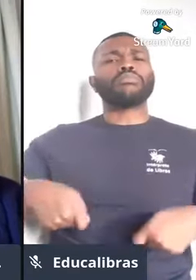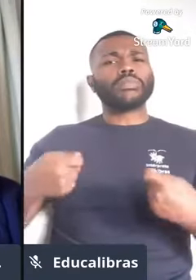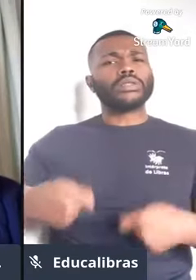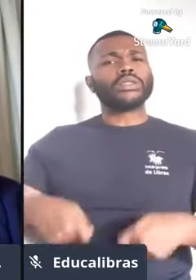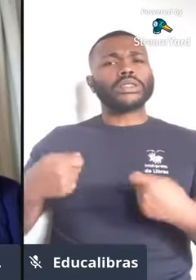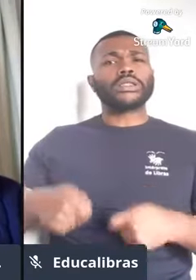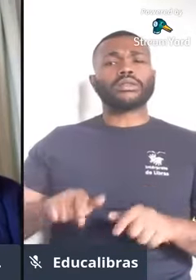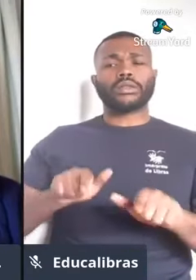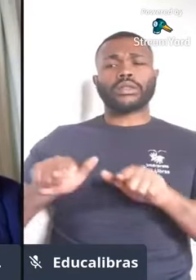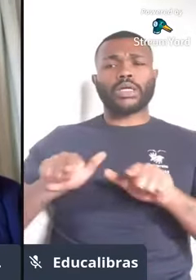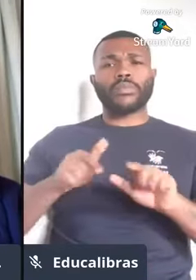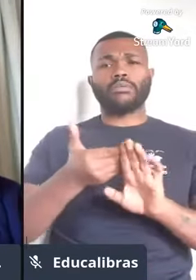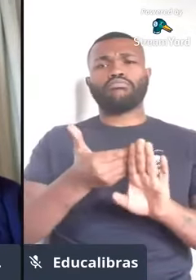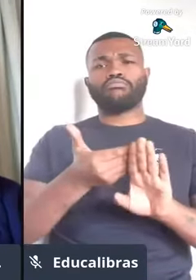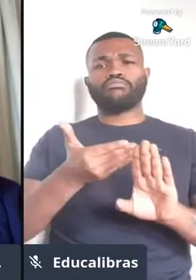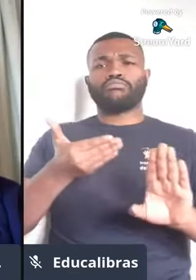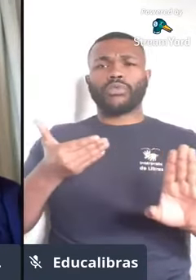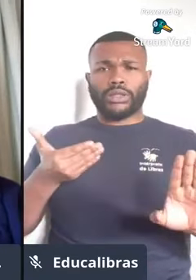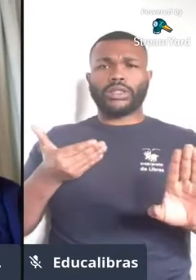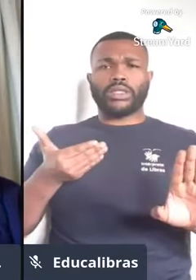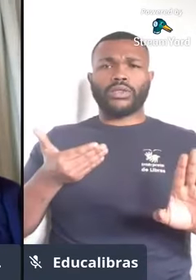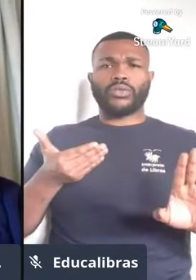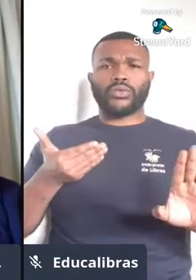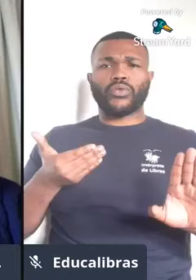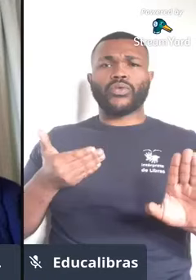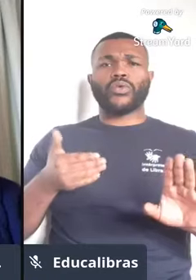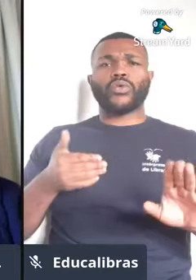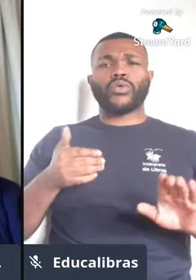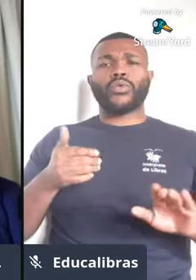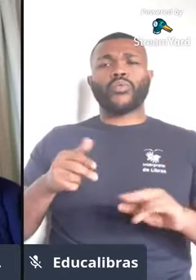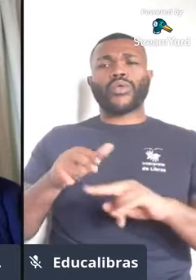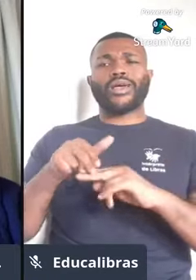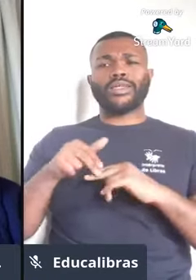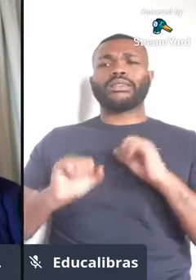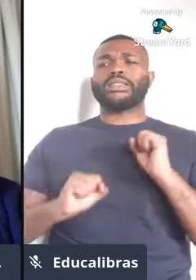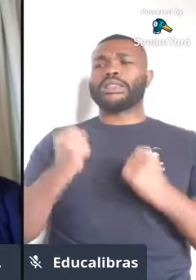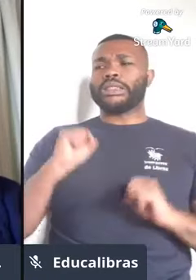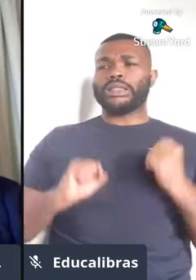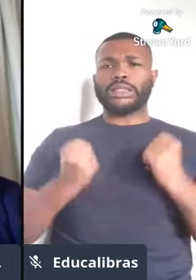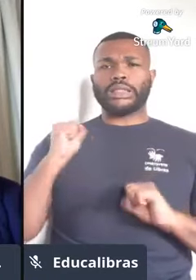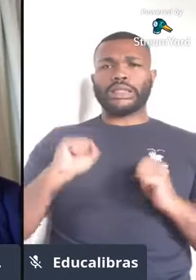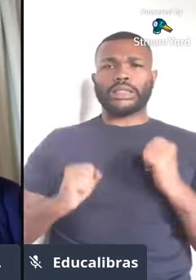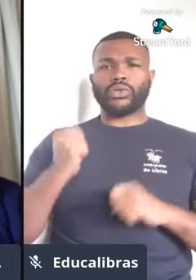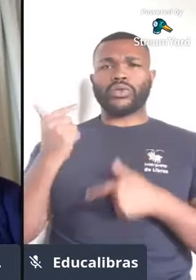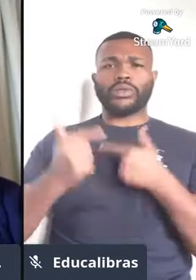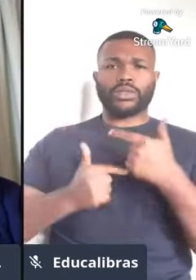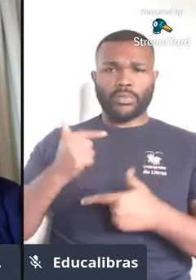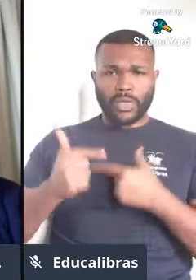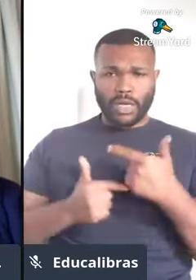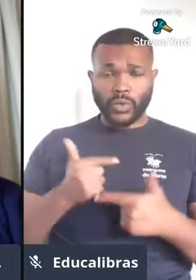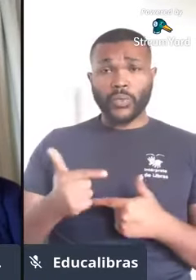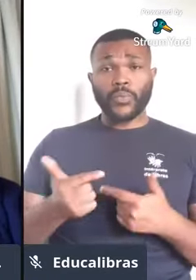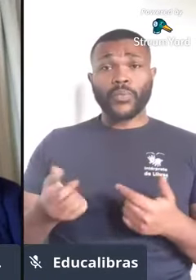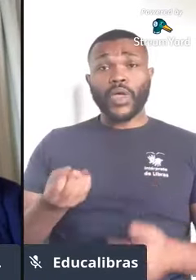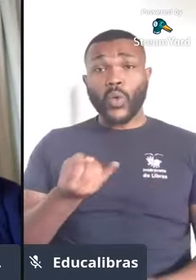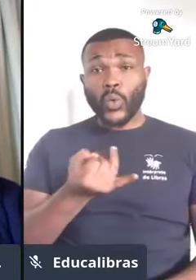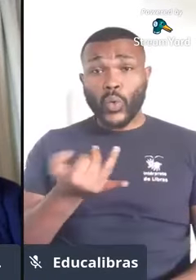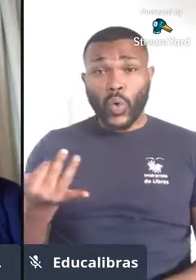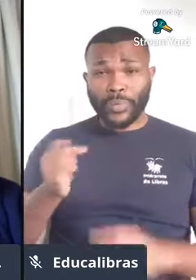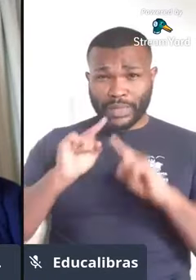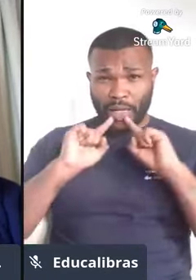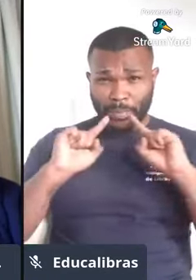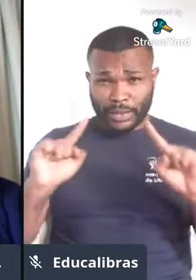afastadas desses eventuais locais estressantes da sua atividade de trabalho. Aliás, eu tenho recebido algumas queixas, principalmente